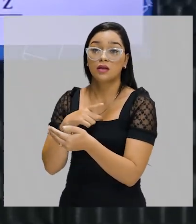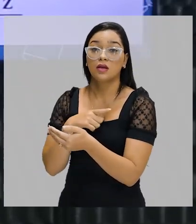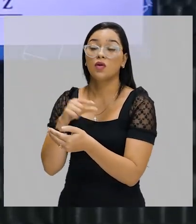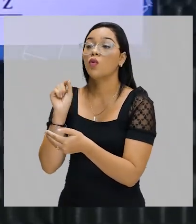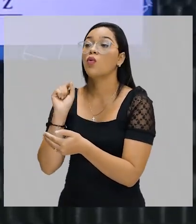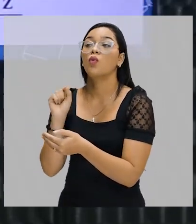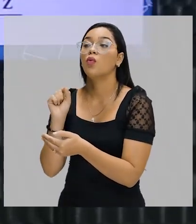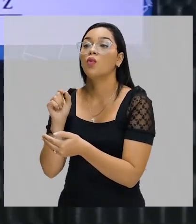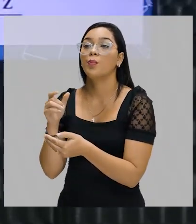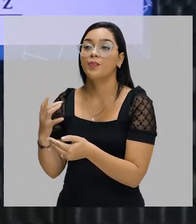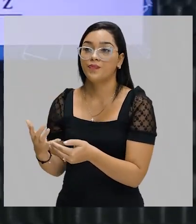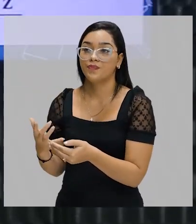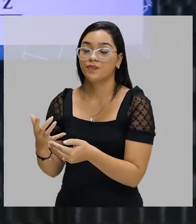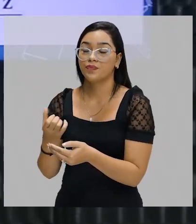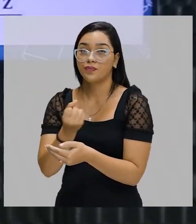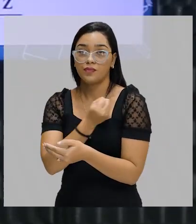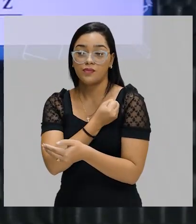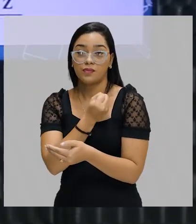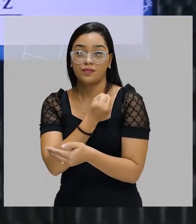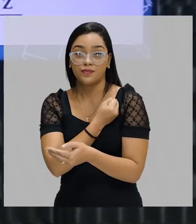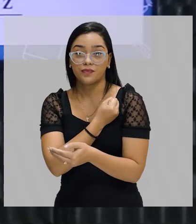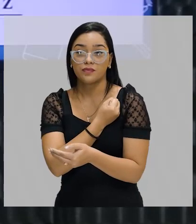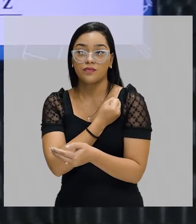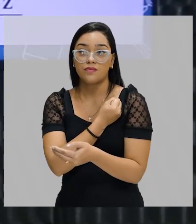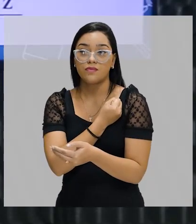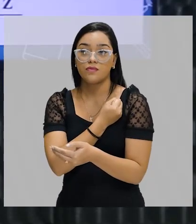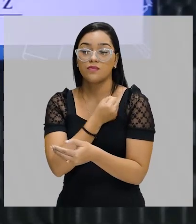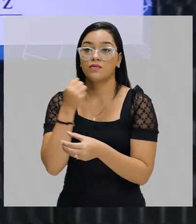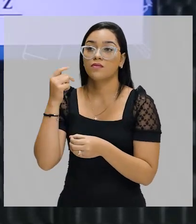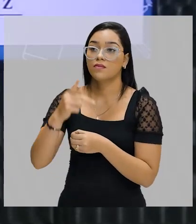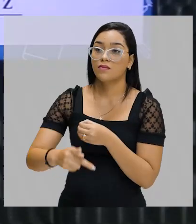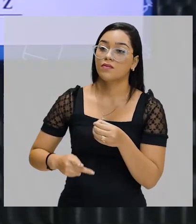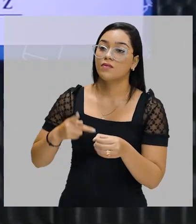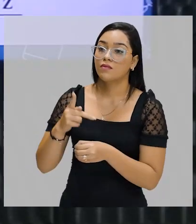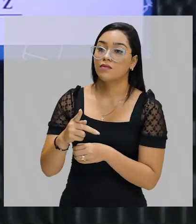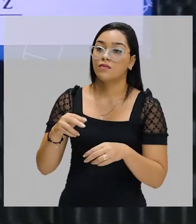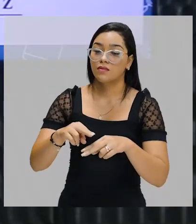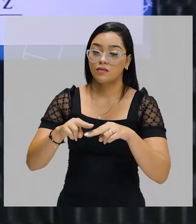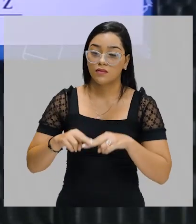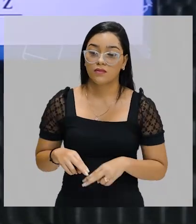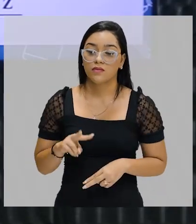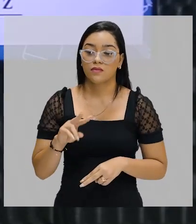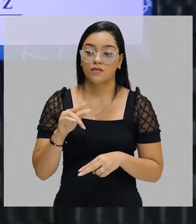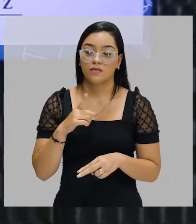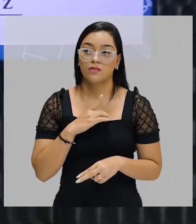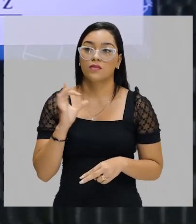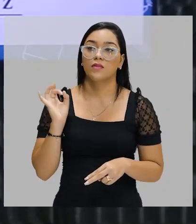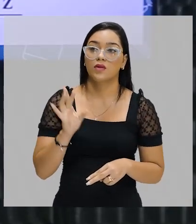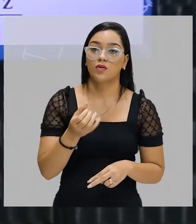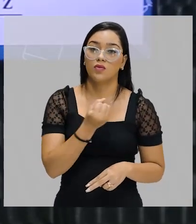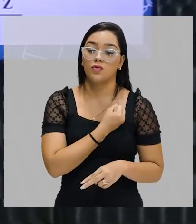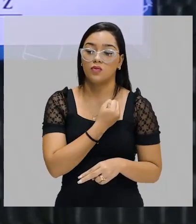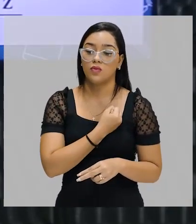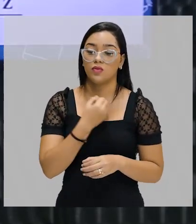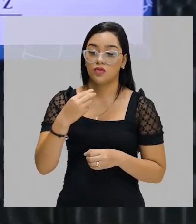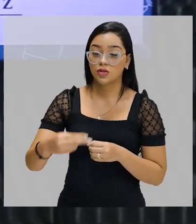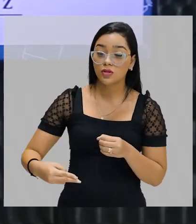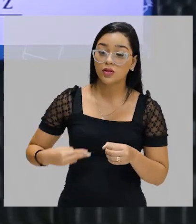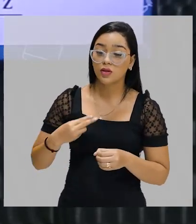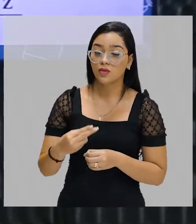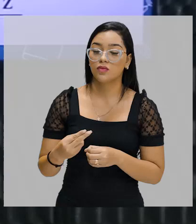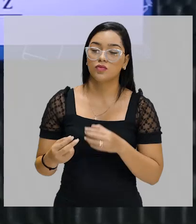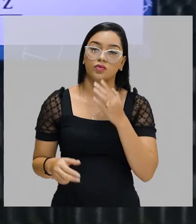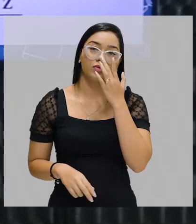total o número de prótons. Com isso vai ficar apenas o número de nêutrons.